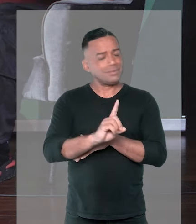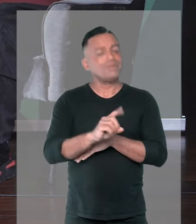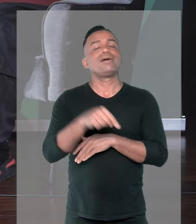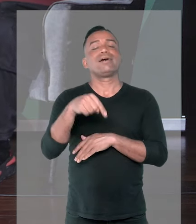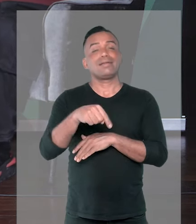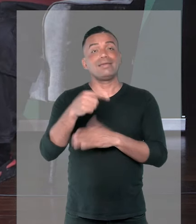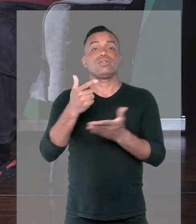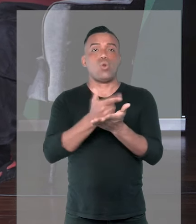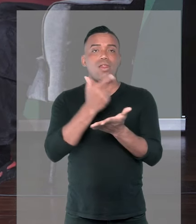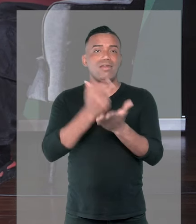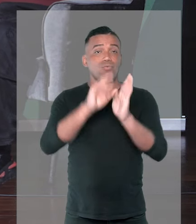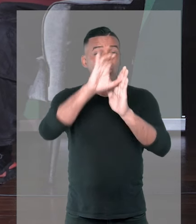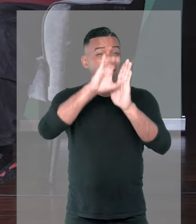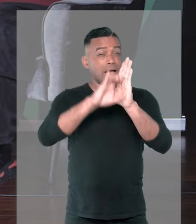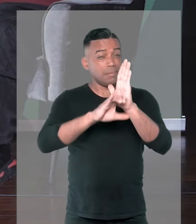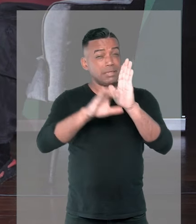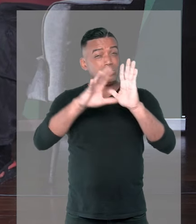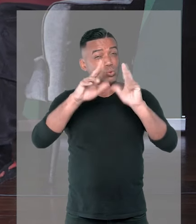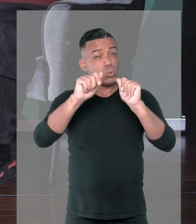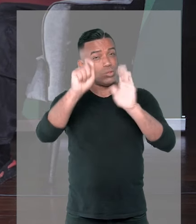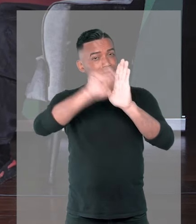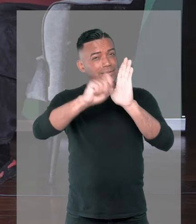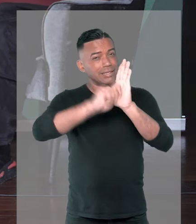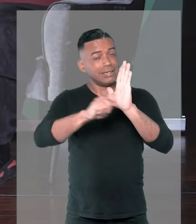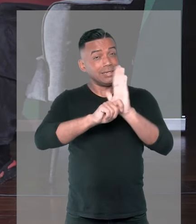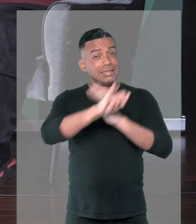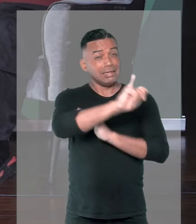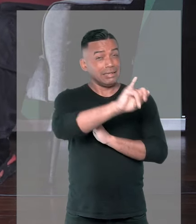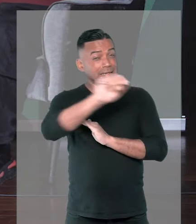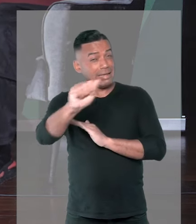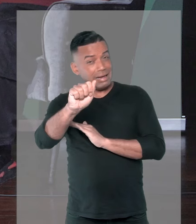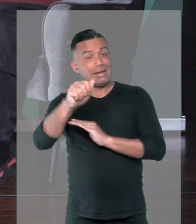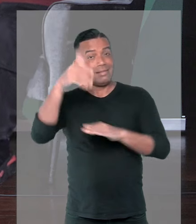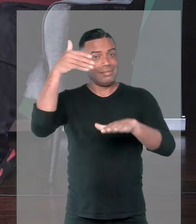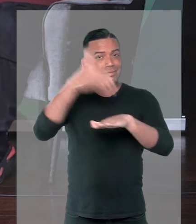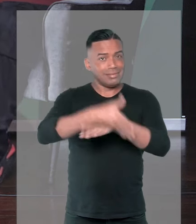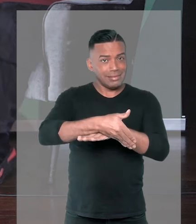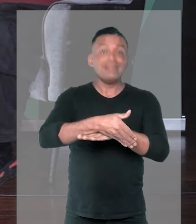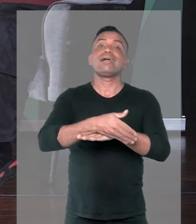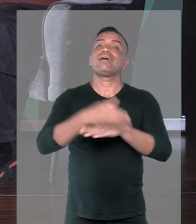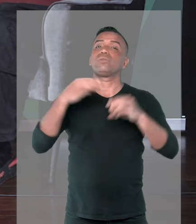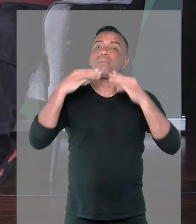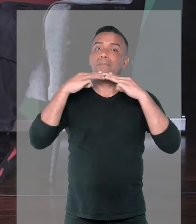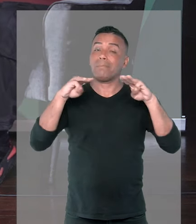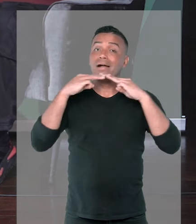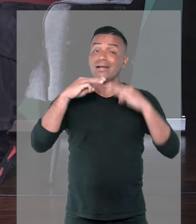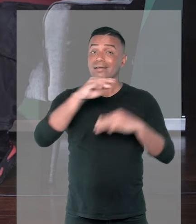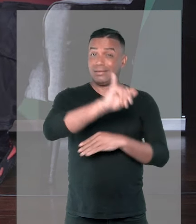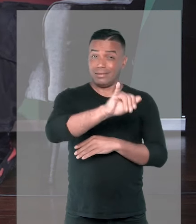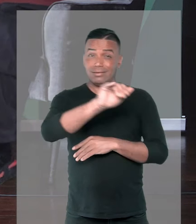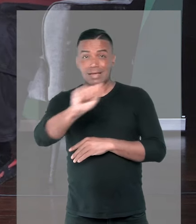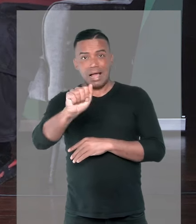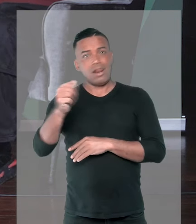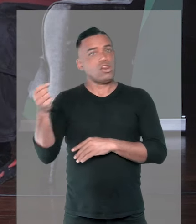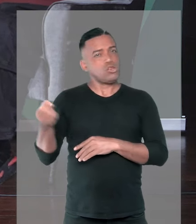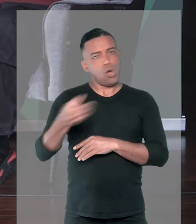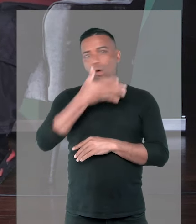aqui no livro porque tem tem um capítulo inteirinho só sobre o impacto de inteligência artificial no Marketing inteligência artificial é uma coisa extremamente recente